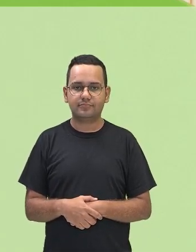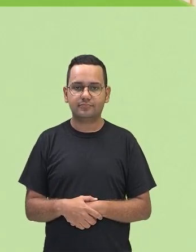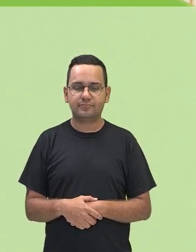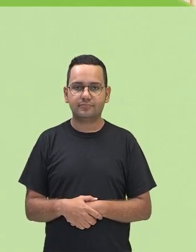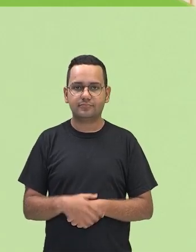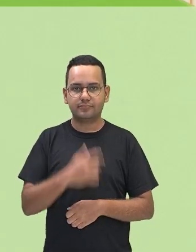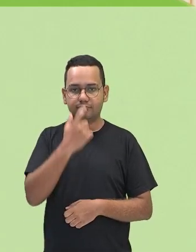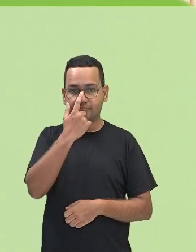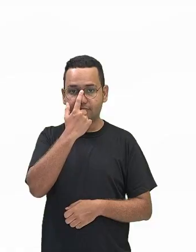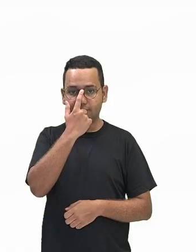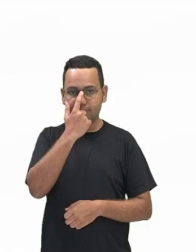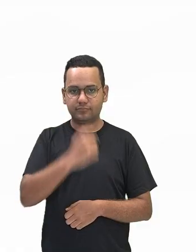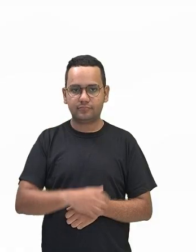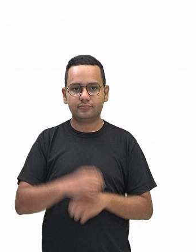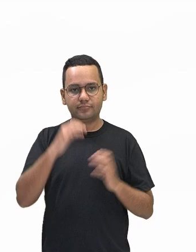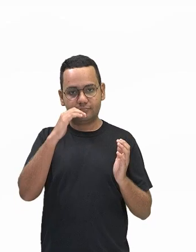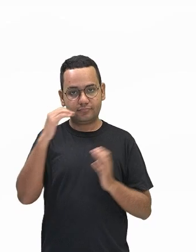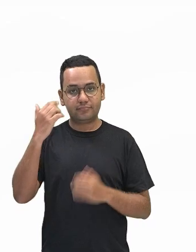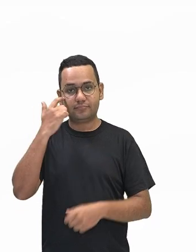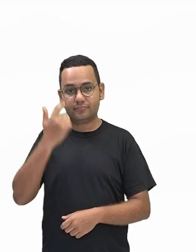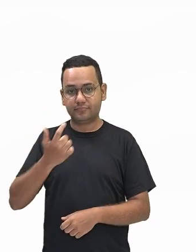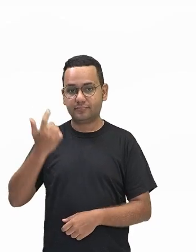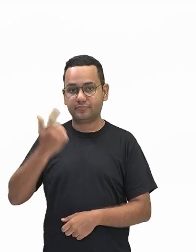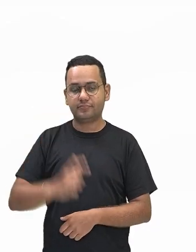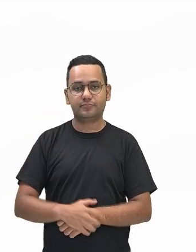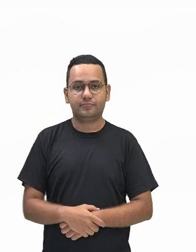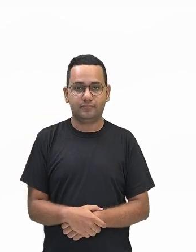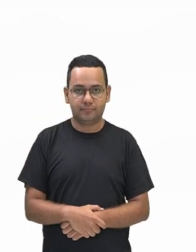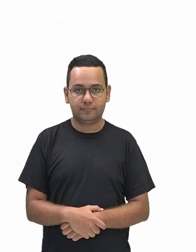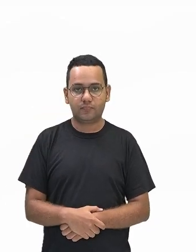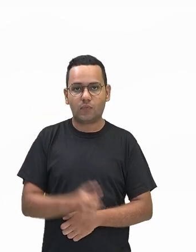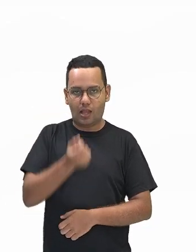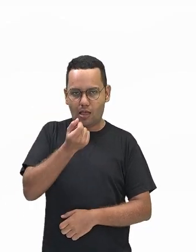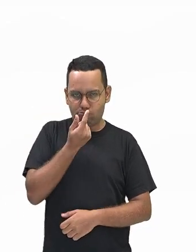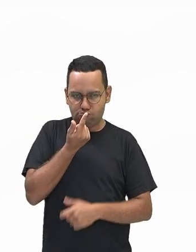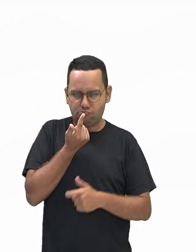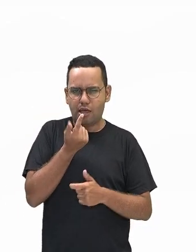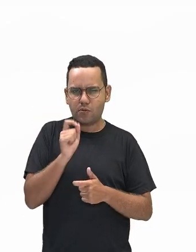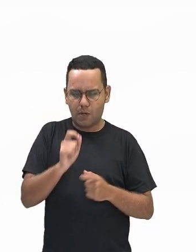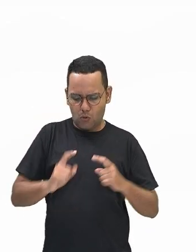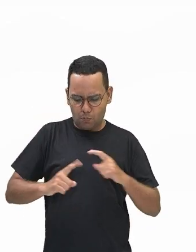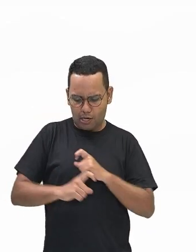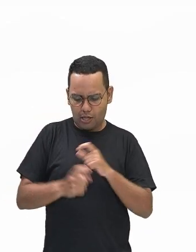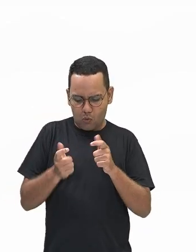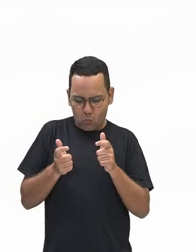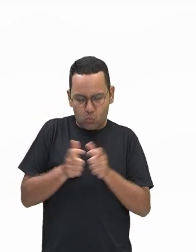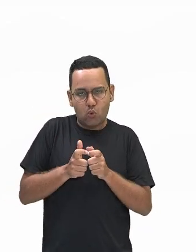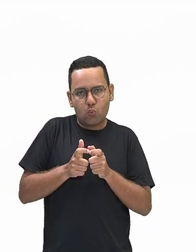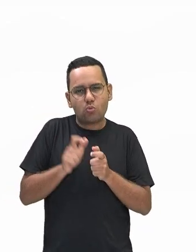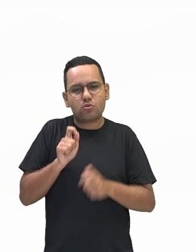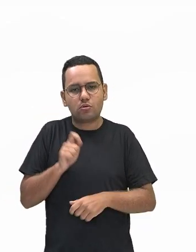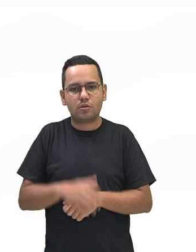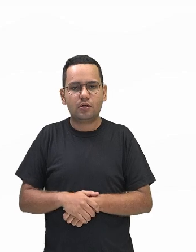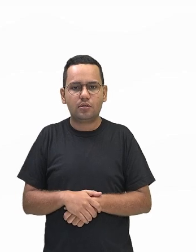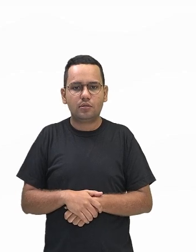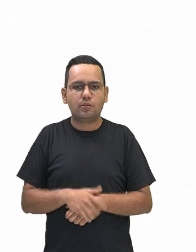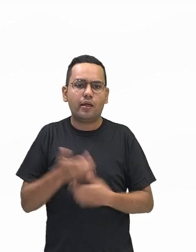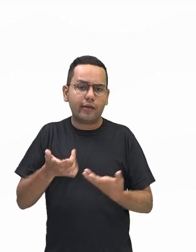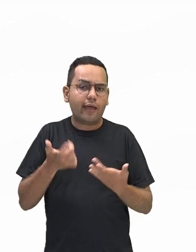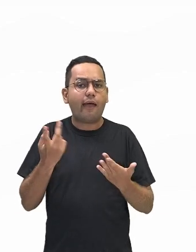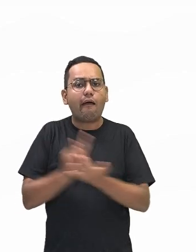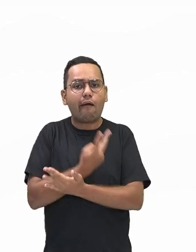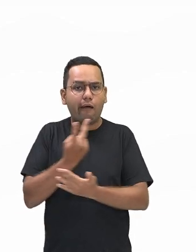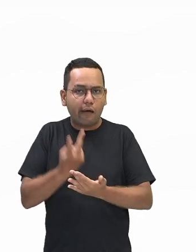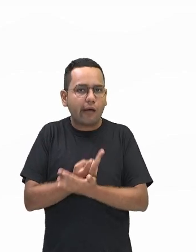antibióticos, eles são utilizados, né, de maneira imprópria, nesse caso da resistência a